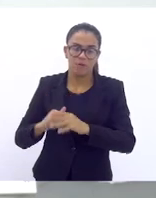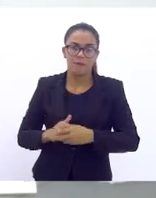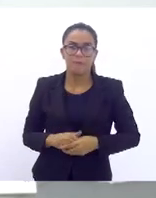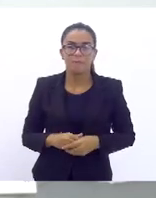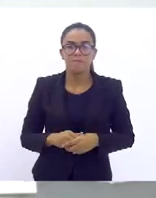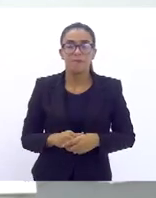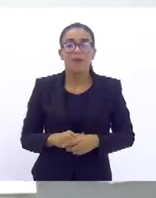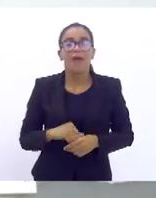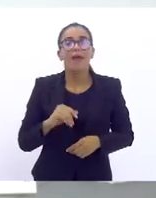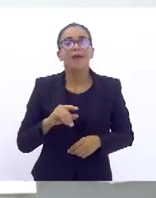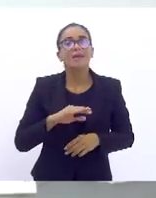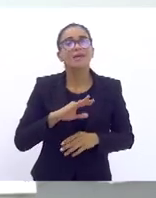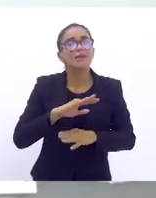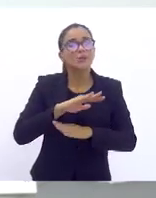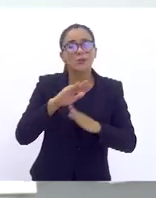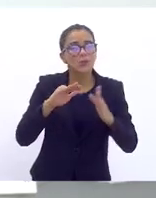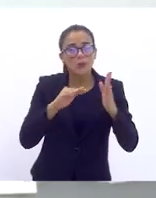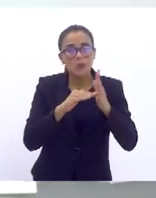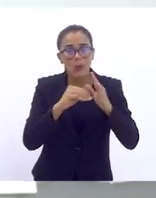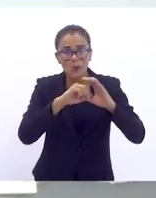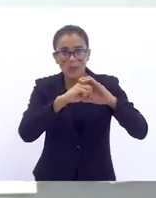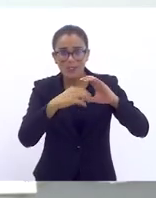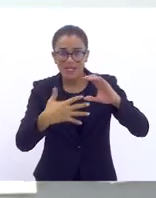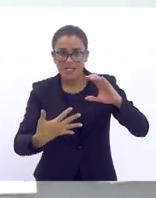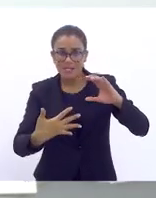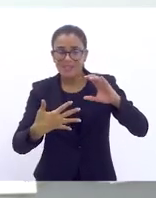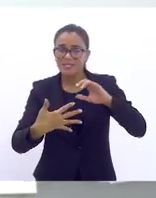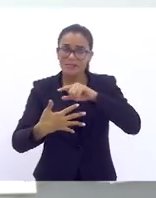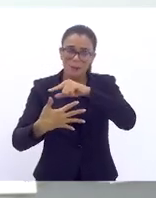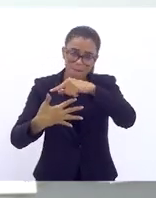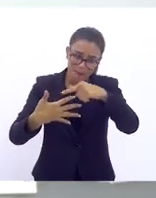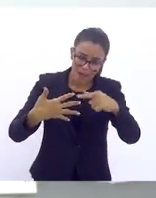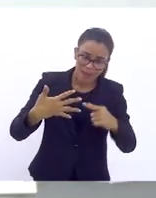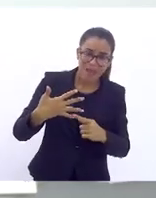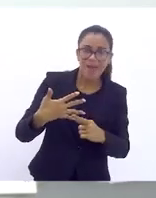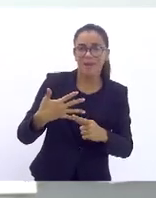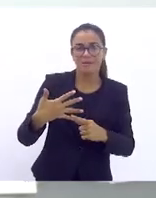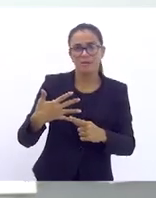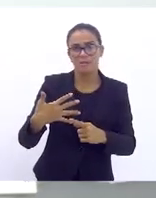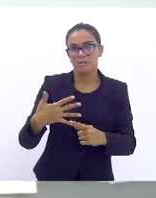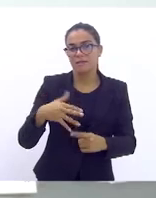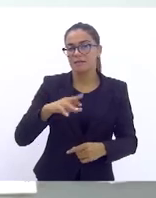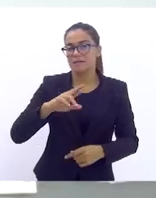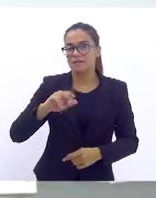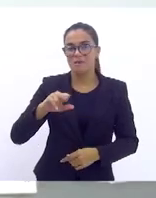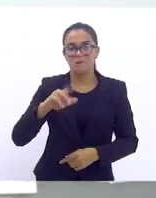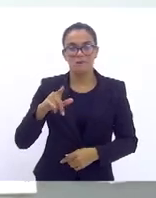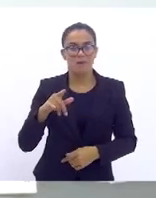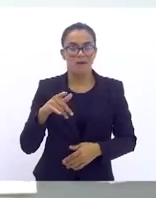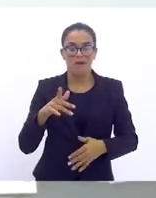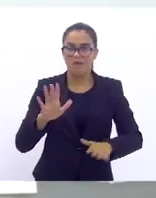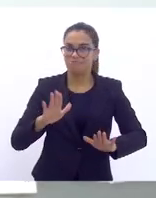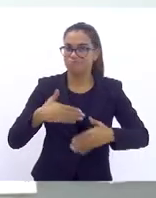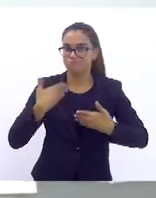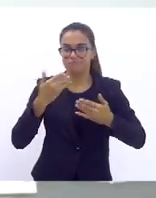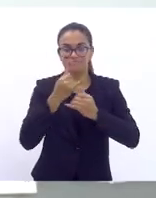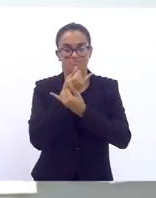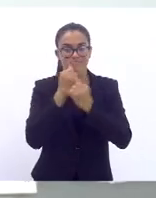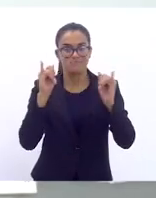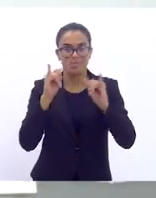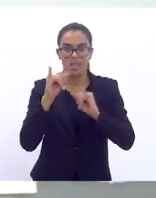é que todos os aspectos aqui apresentados eu tenho certeza que não são surpreendentes para